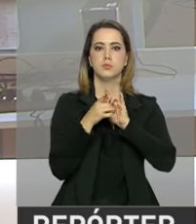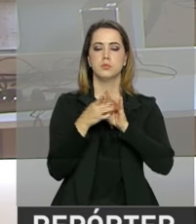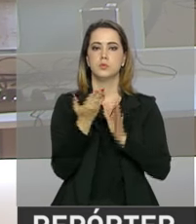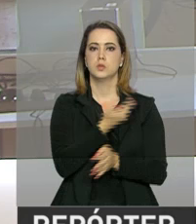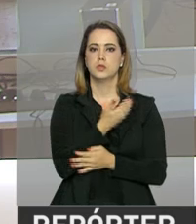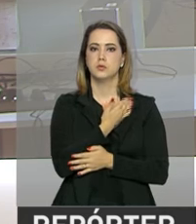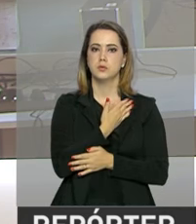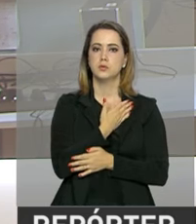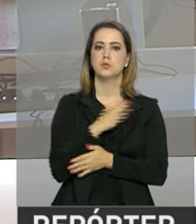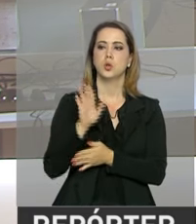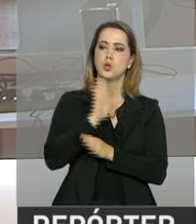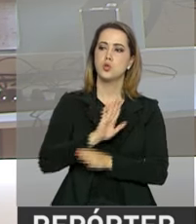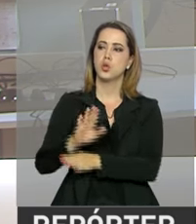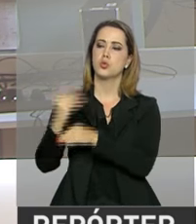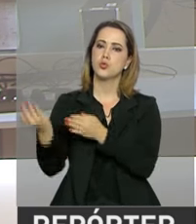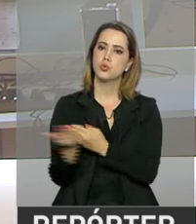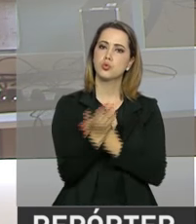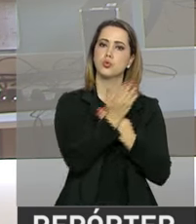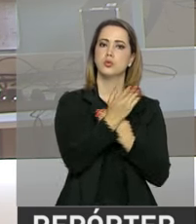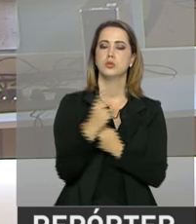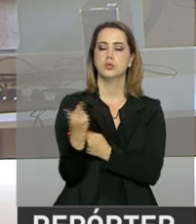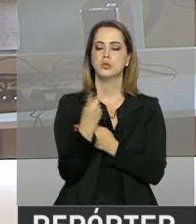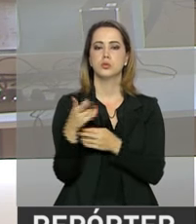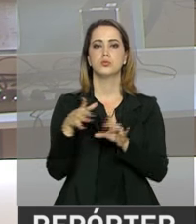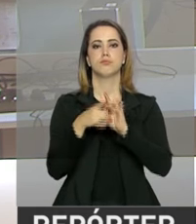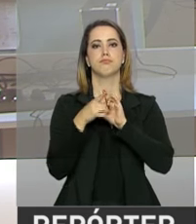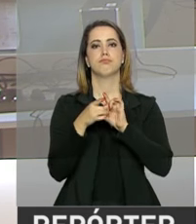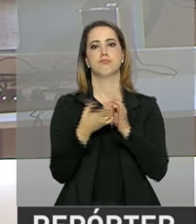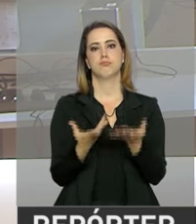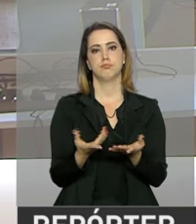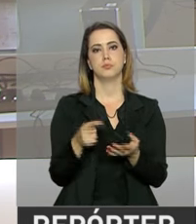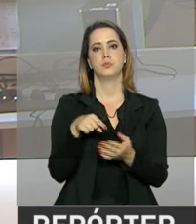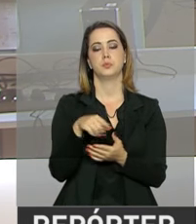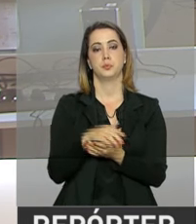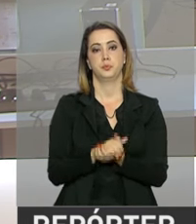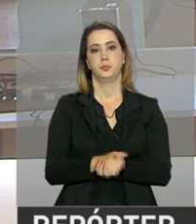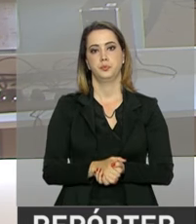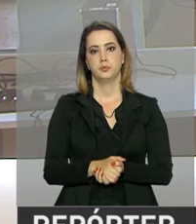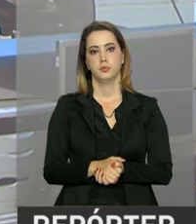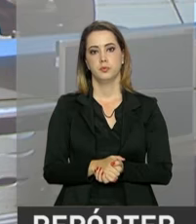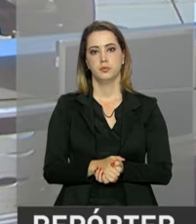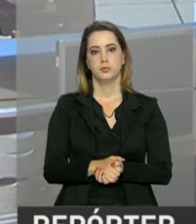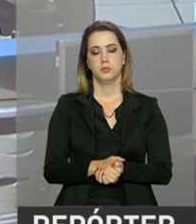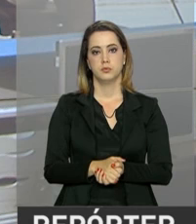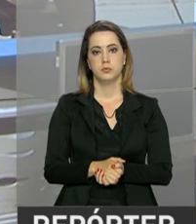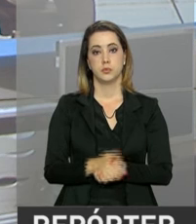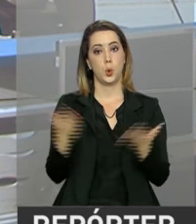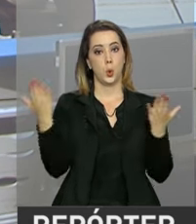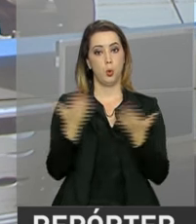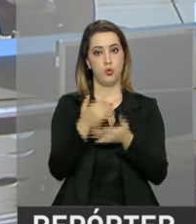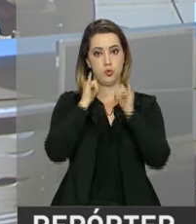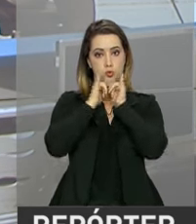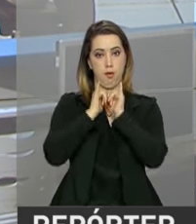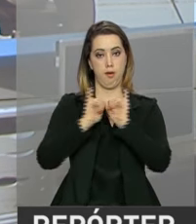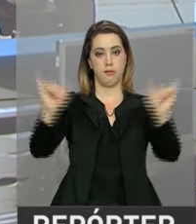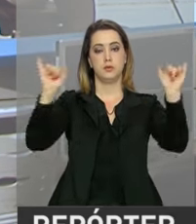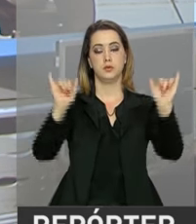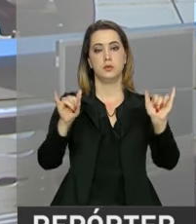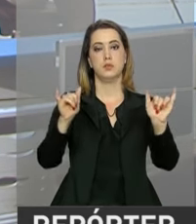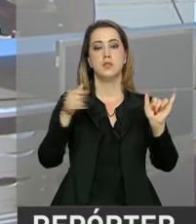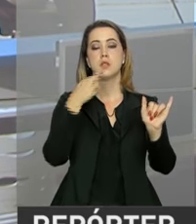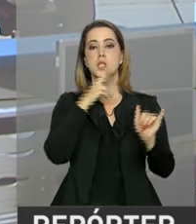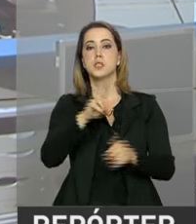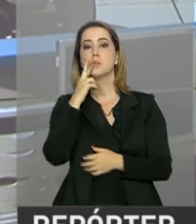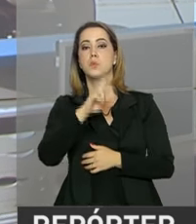de amizade e cooperação que unem as nações norte-americana e brasileira saiu hoje o gabarito oficial do